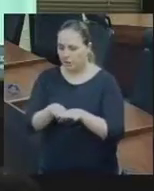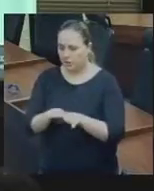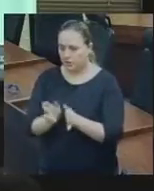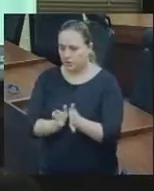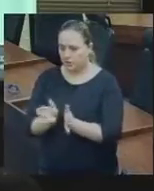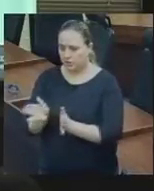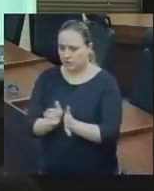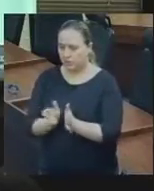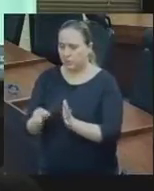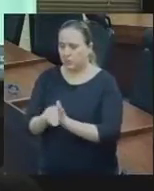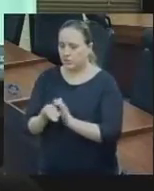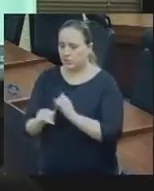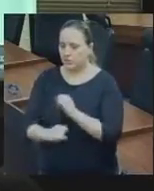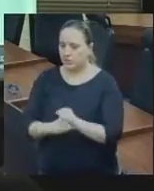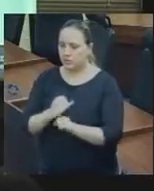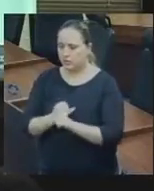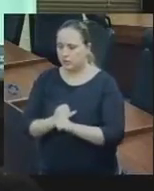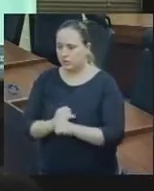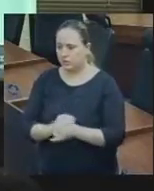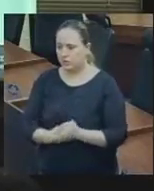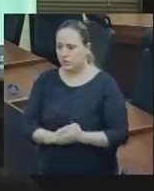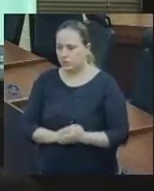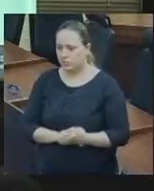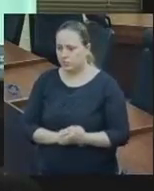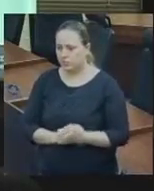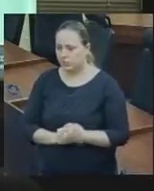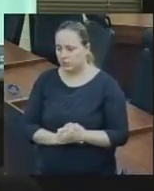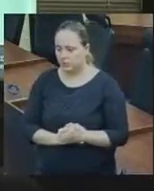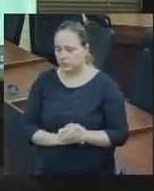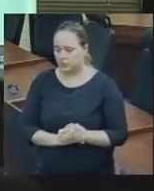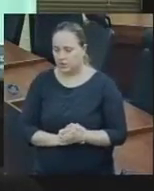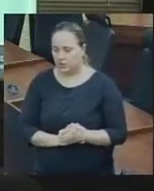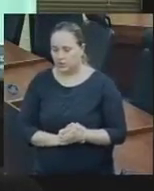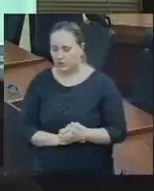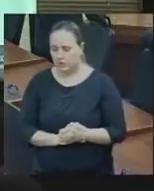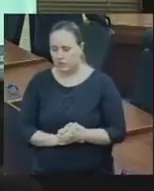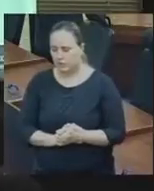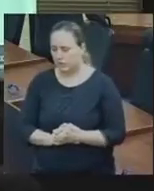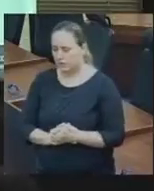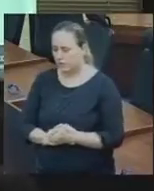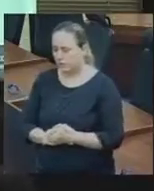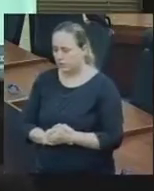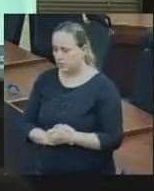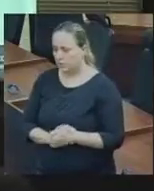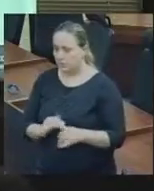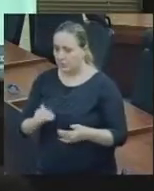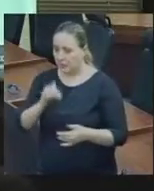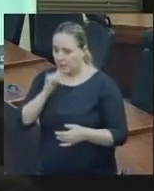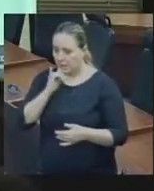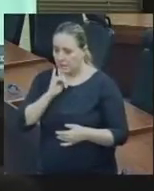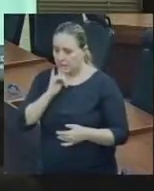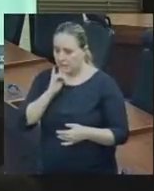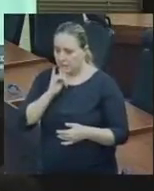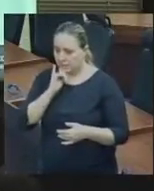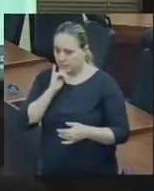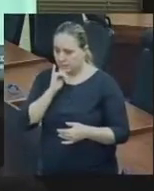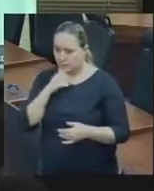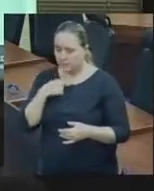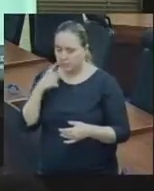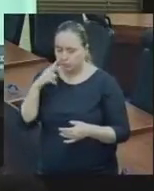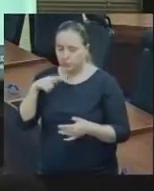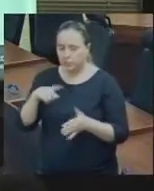na internet então a esses exemplos foram tirados dessa instituição wc